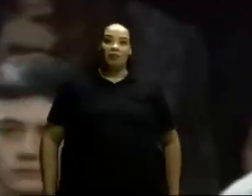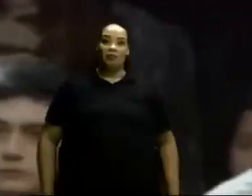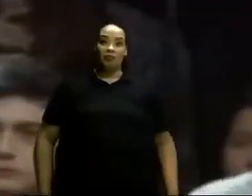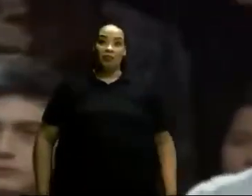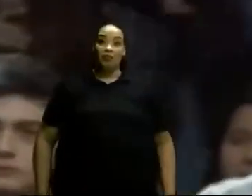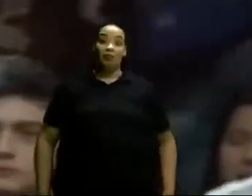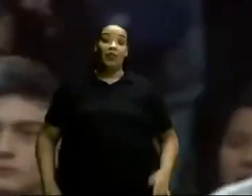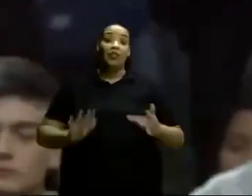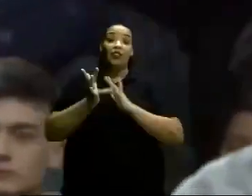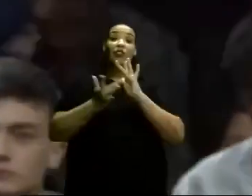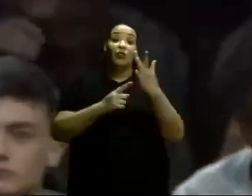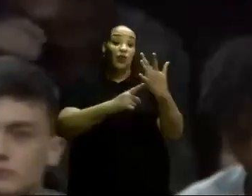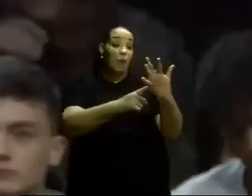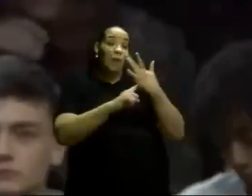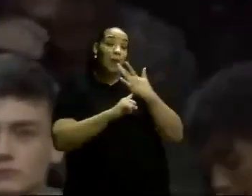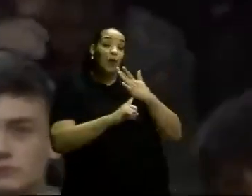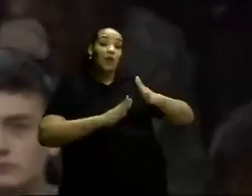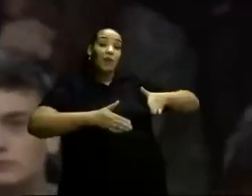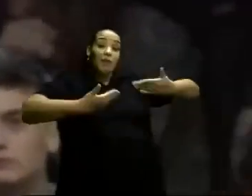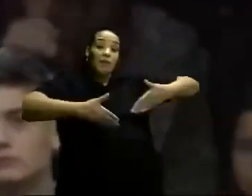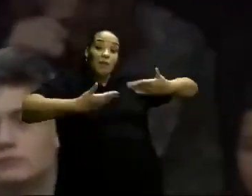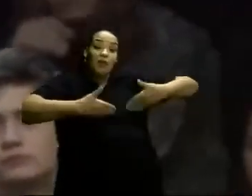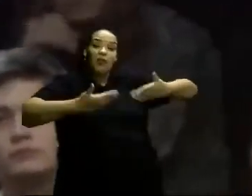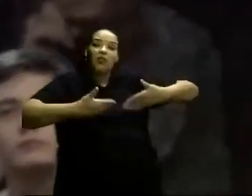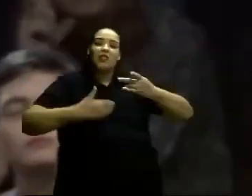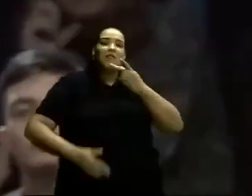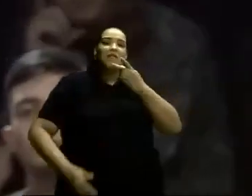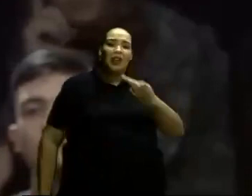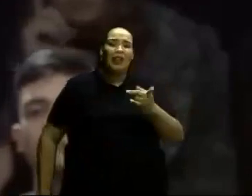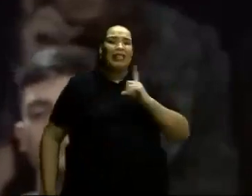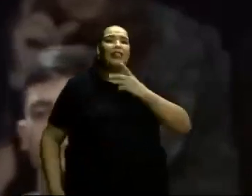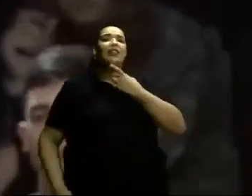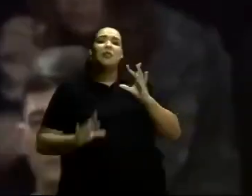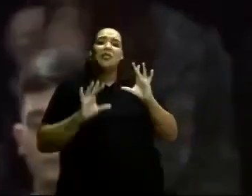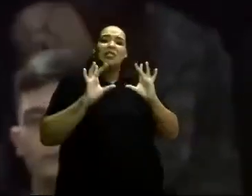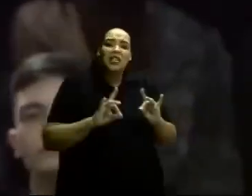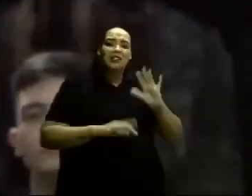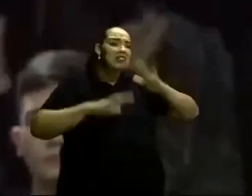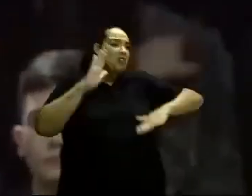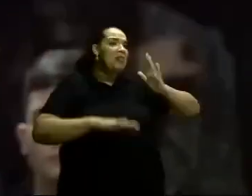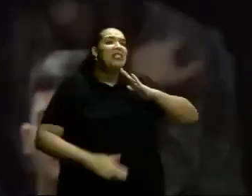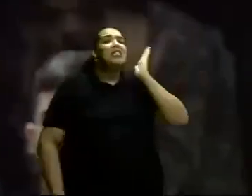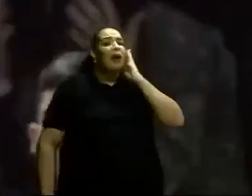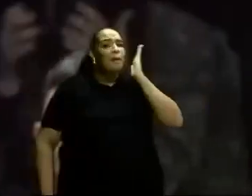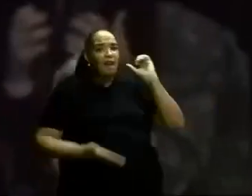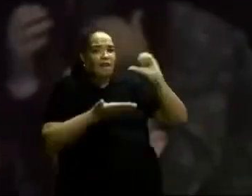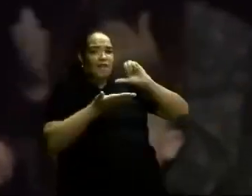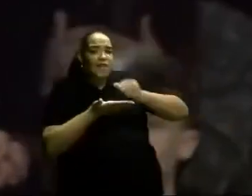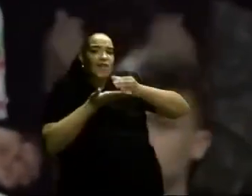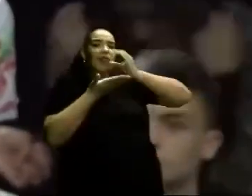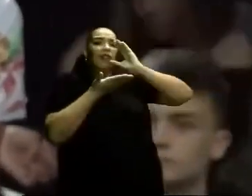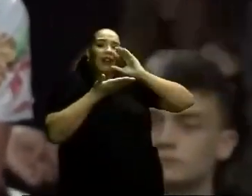Ele vai mostrar para a gente que a motivação de dizer que tenho sede, mesmo sabendo que ia beber vinagre, não era